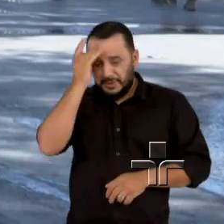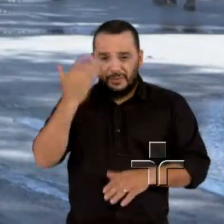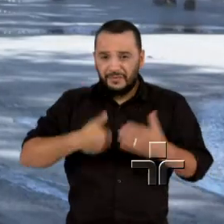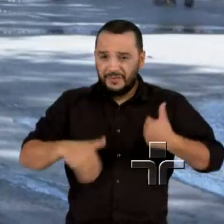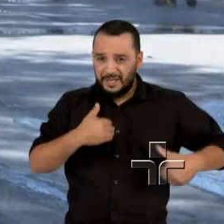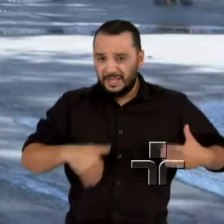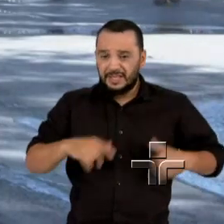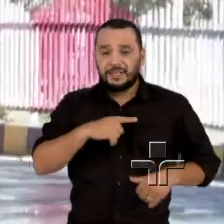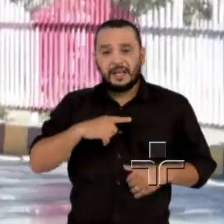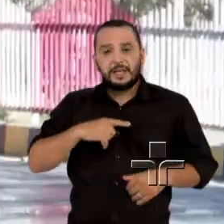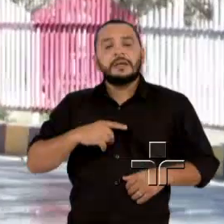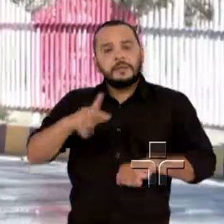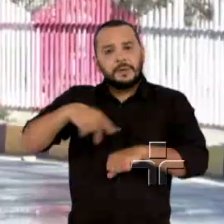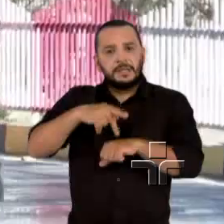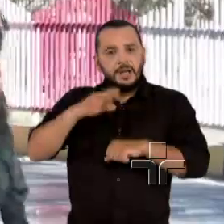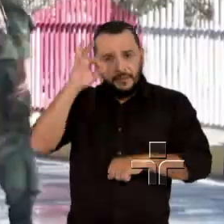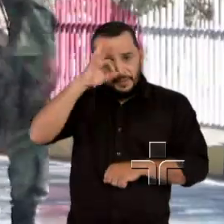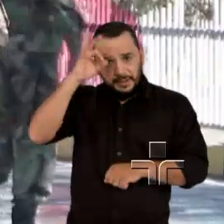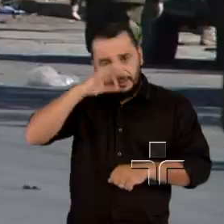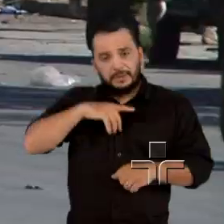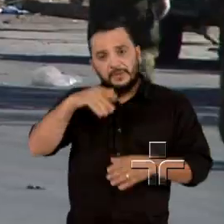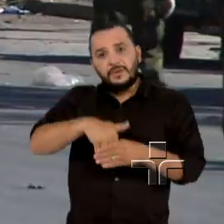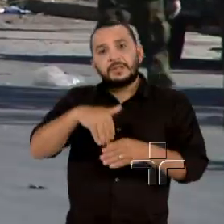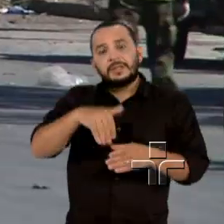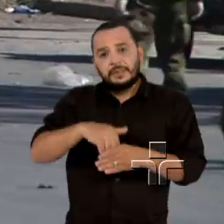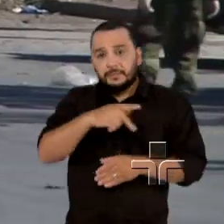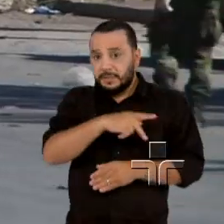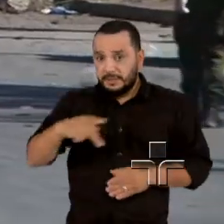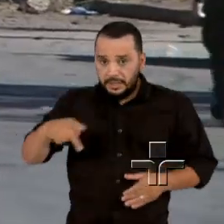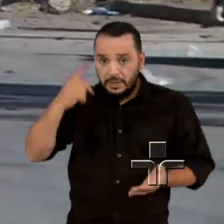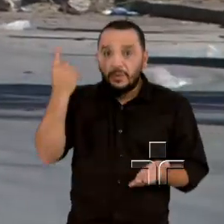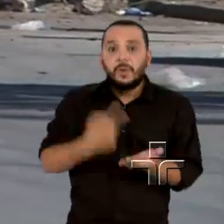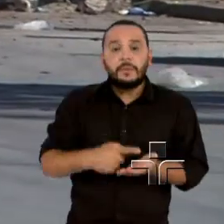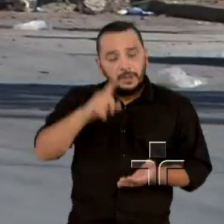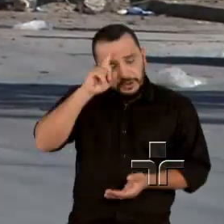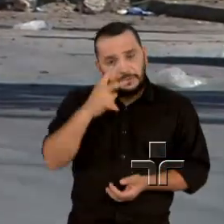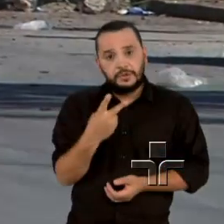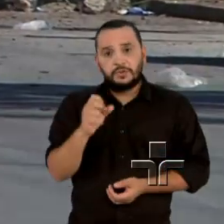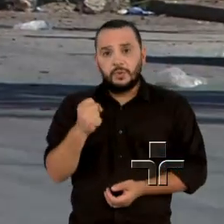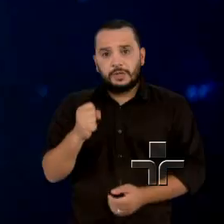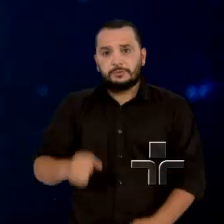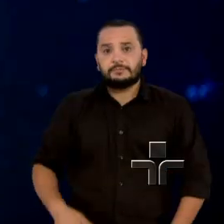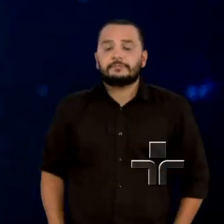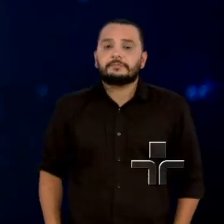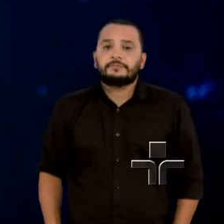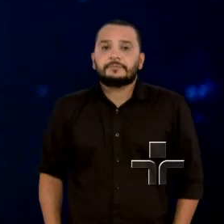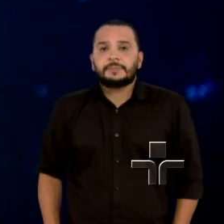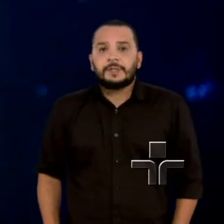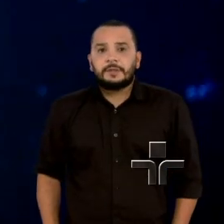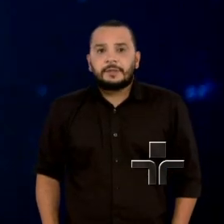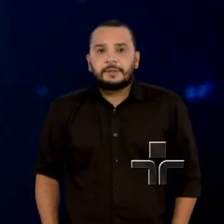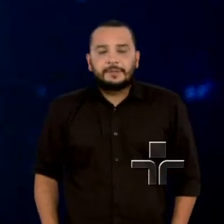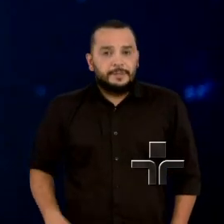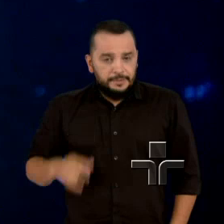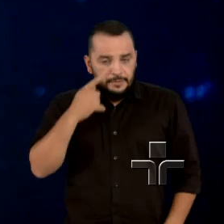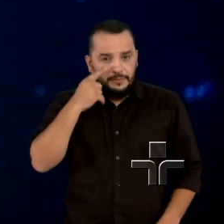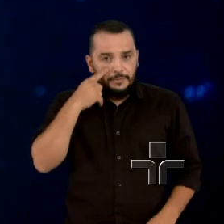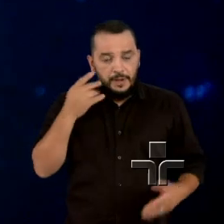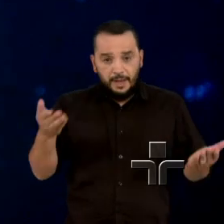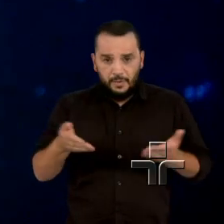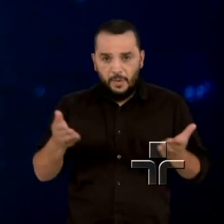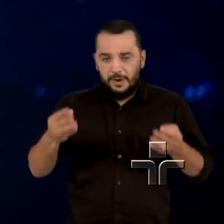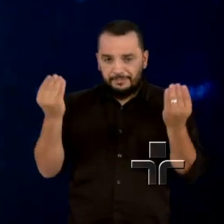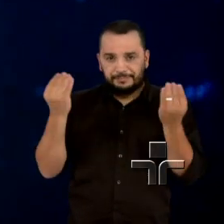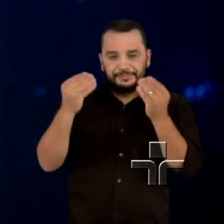O Afeganistão tem eleições presidenciais marcadas para o dia 28. E vamos ver no telão algumas